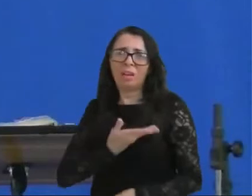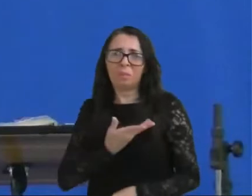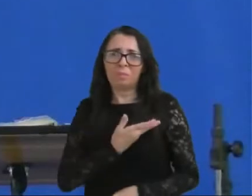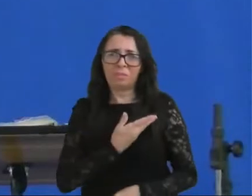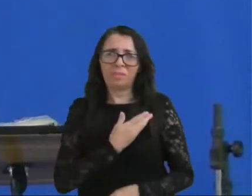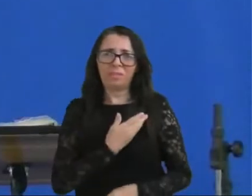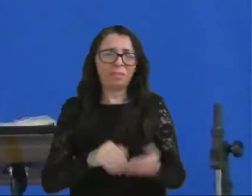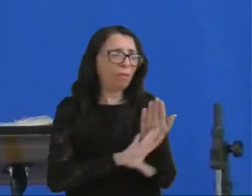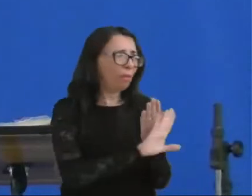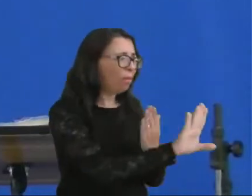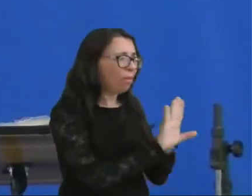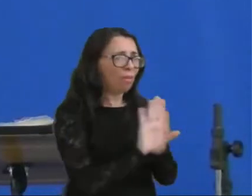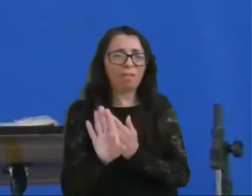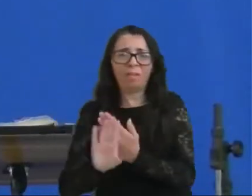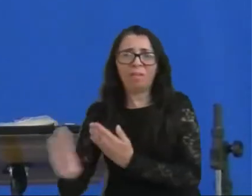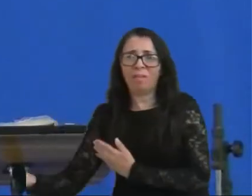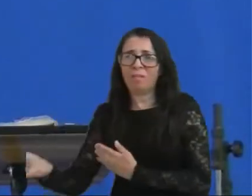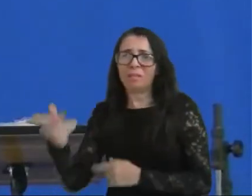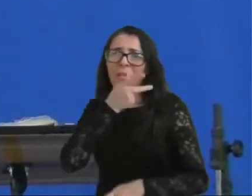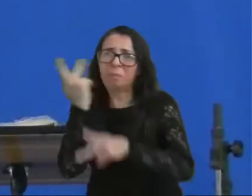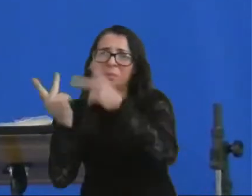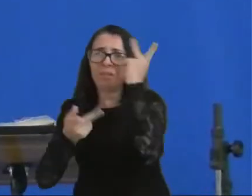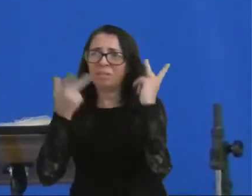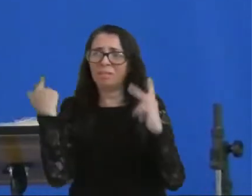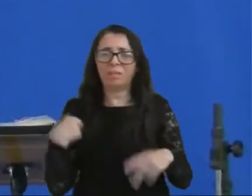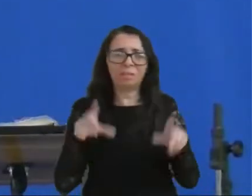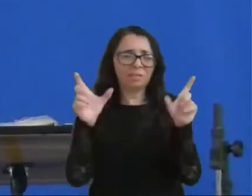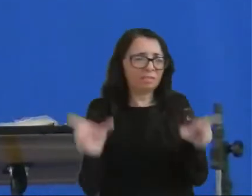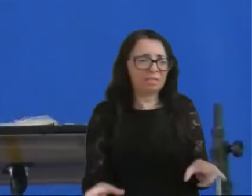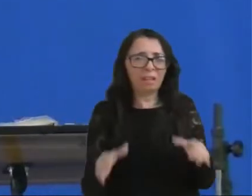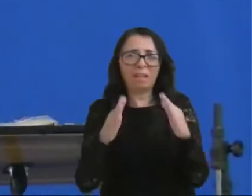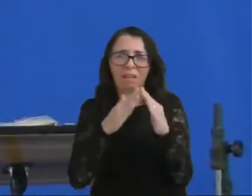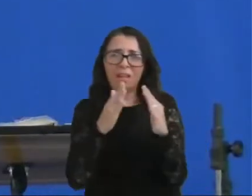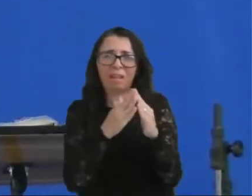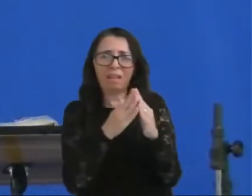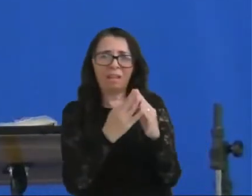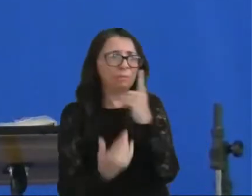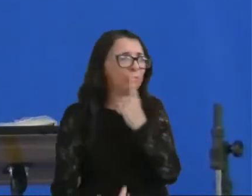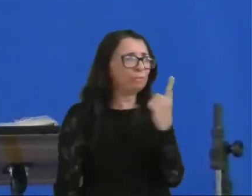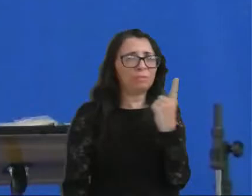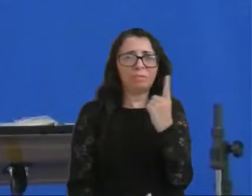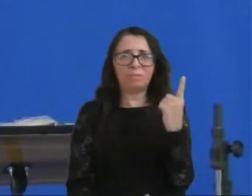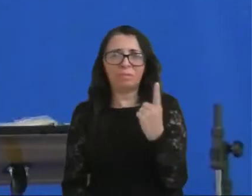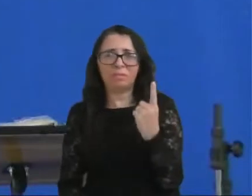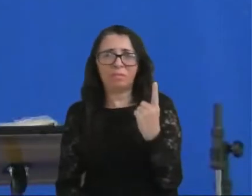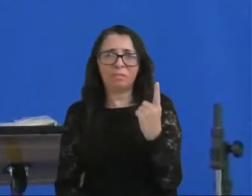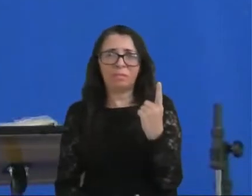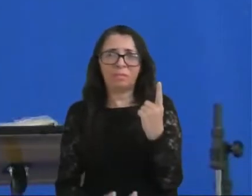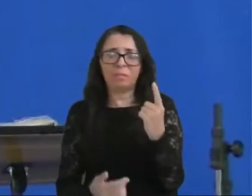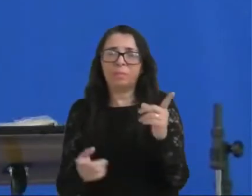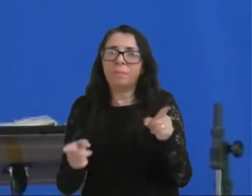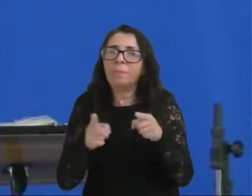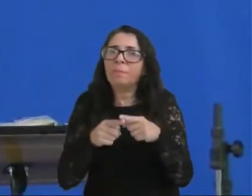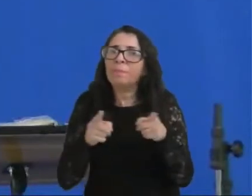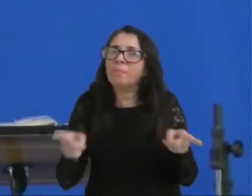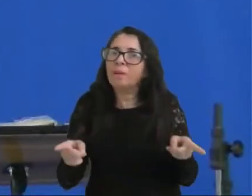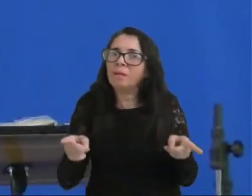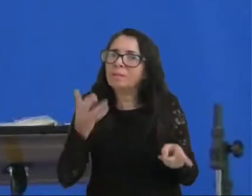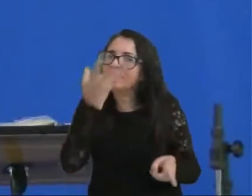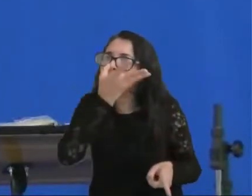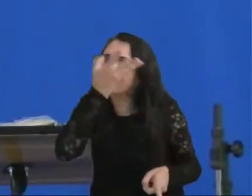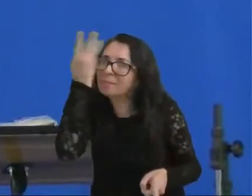que Jesus é o Senhor da sua vida. Você é uma pessoa convicta que Deus é aquele que está no nosso meio, está